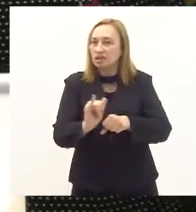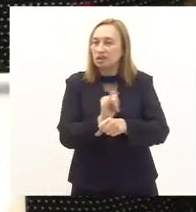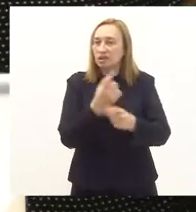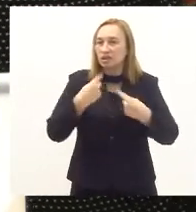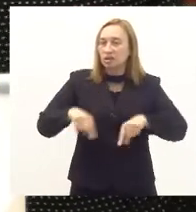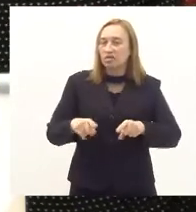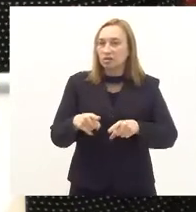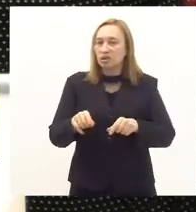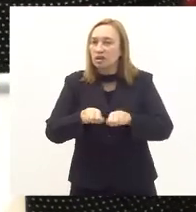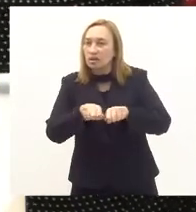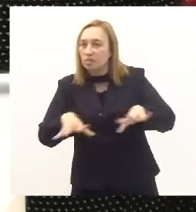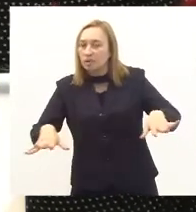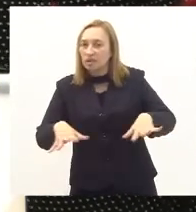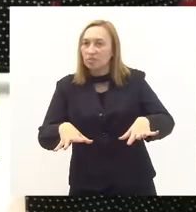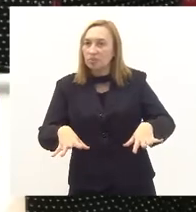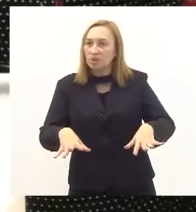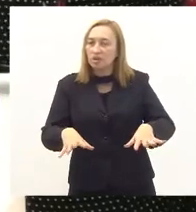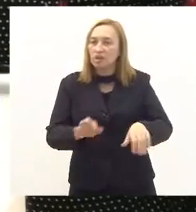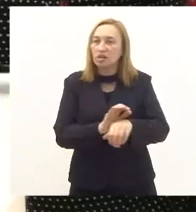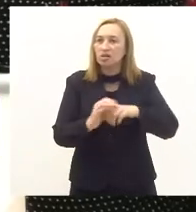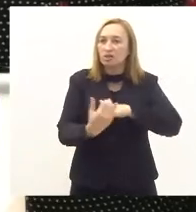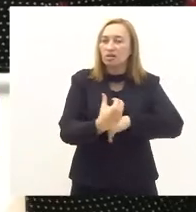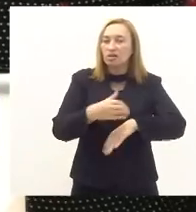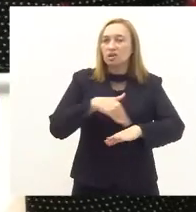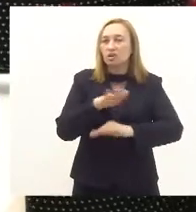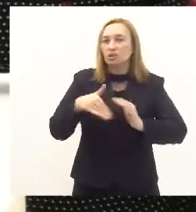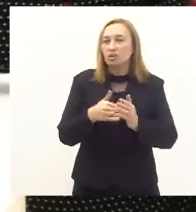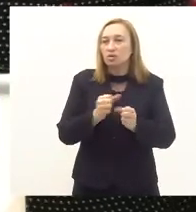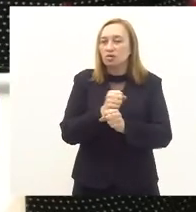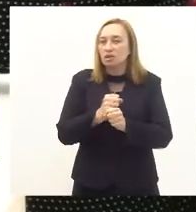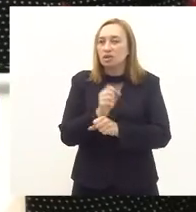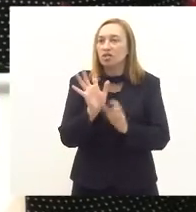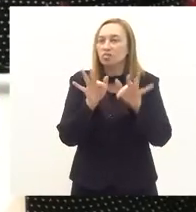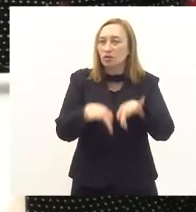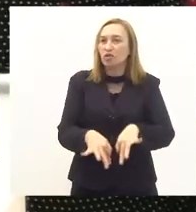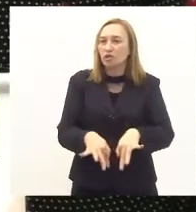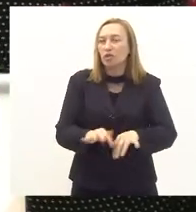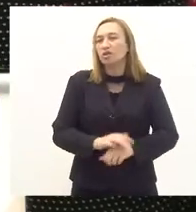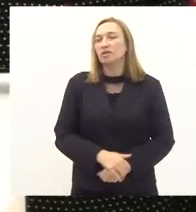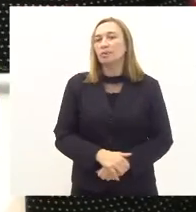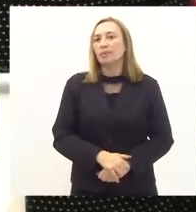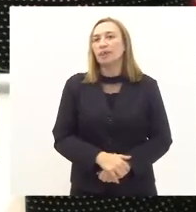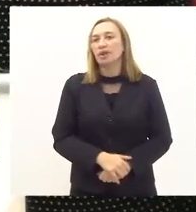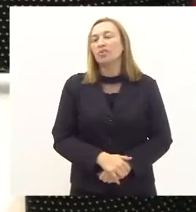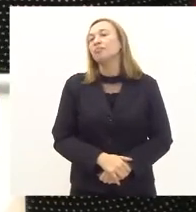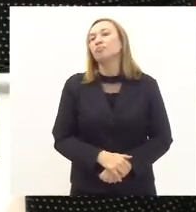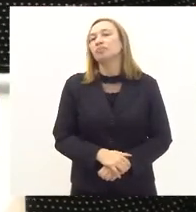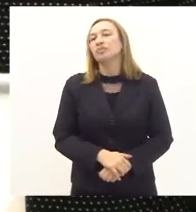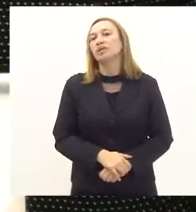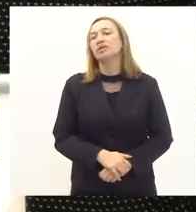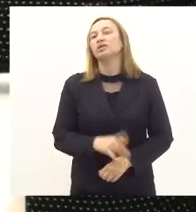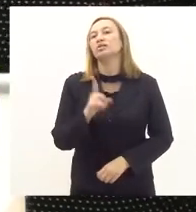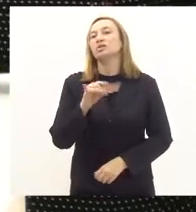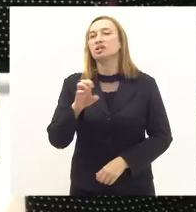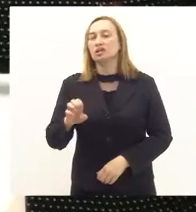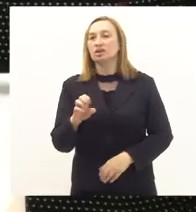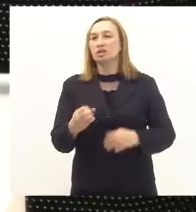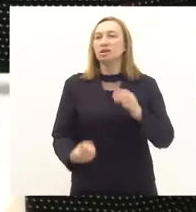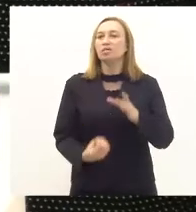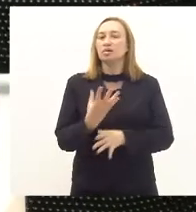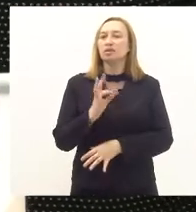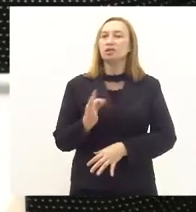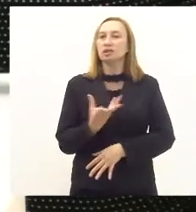pandemia de Covid durante todos esses anos. E, por fim, o dossiê produzido pela ANTRA das pessoas